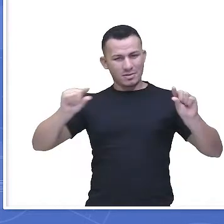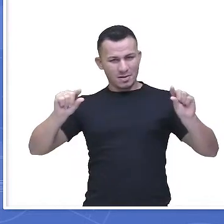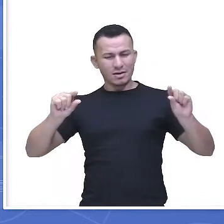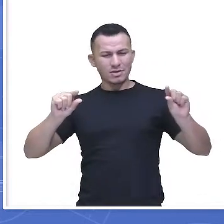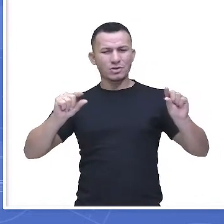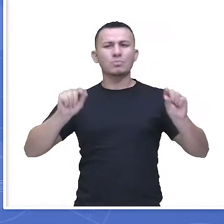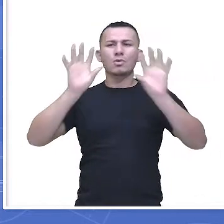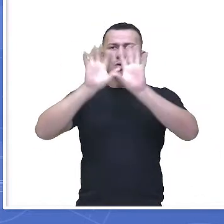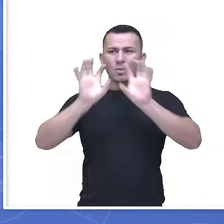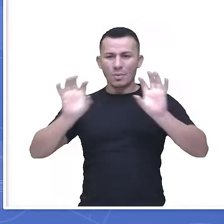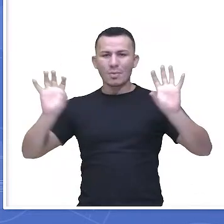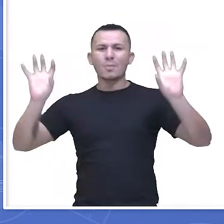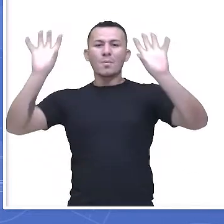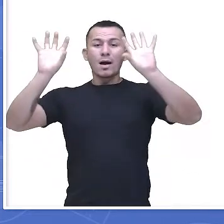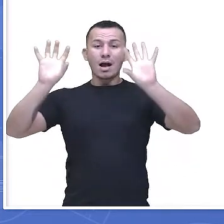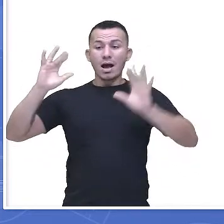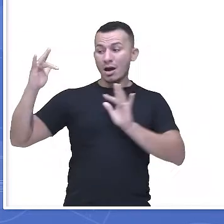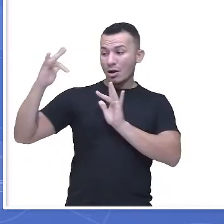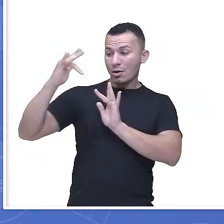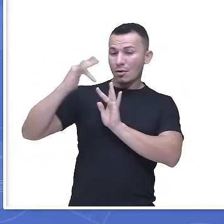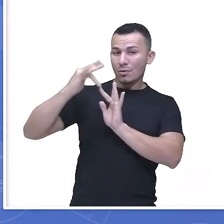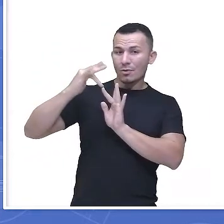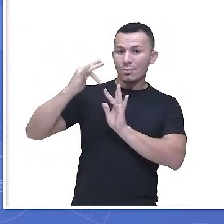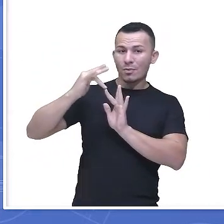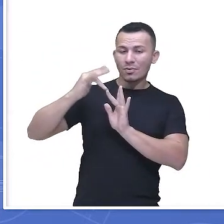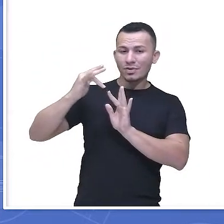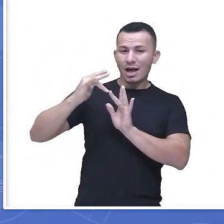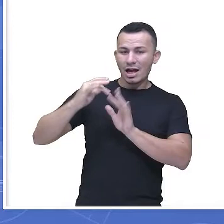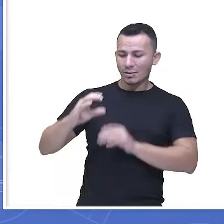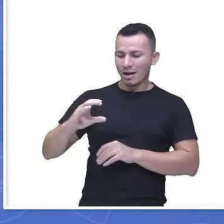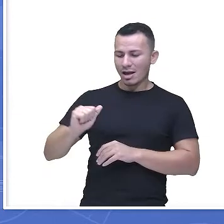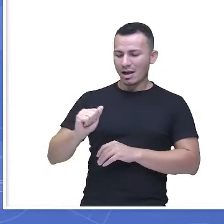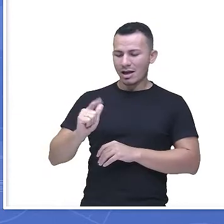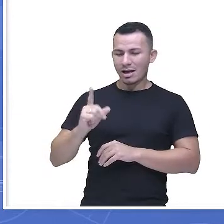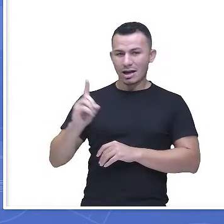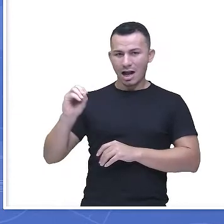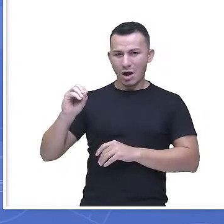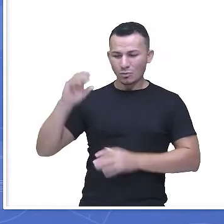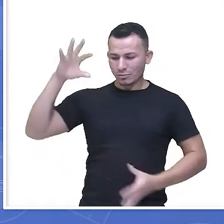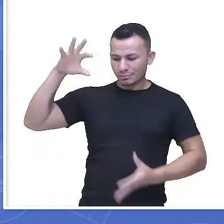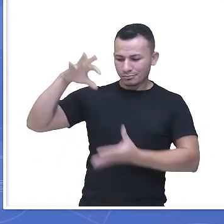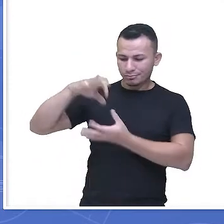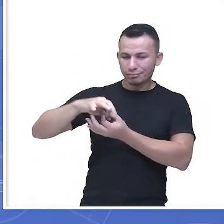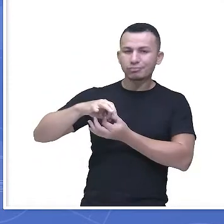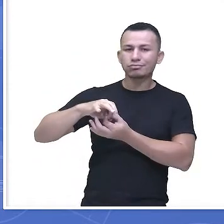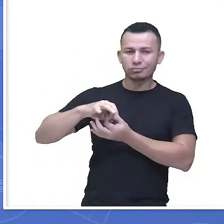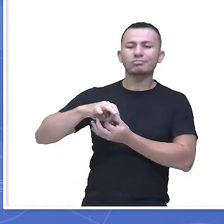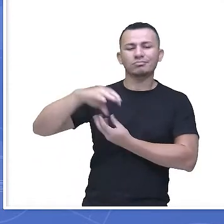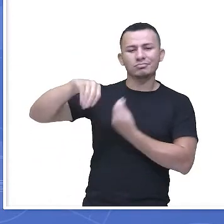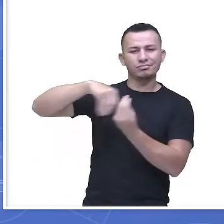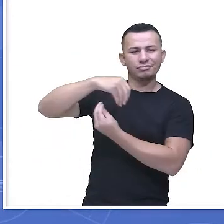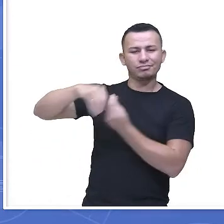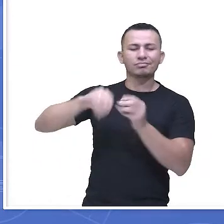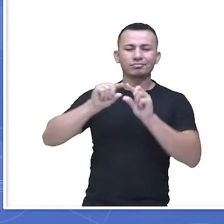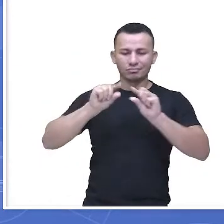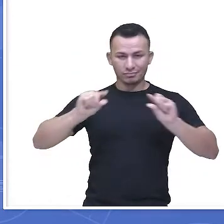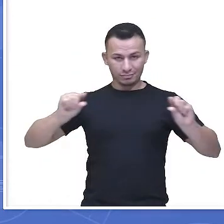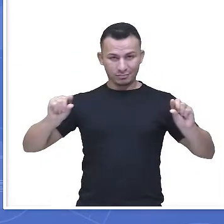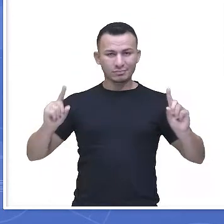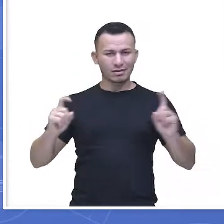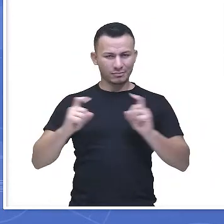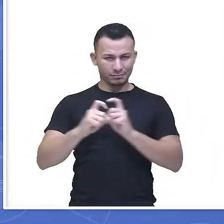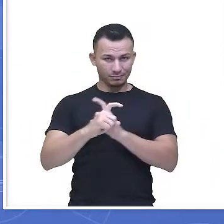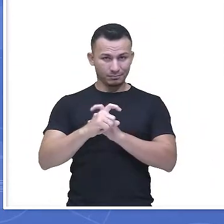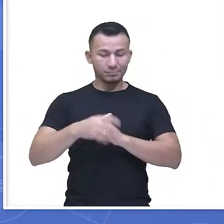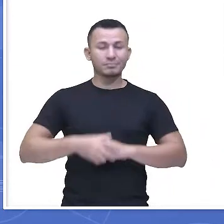no ar que, em contato com o caldo, fez aí aparecer micro-organismos. E aí a teoria